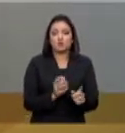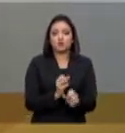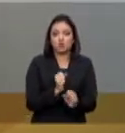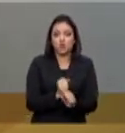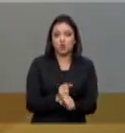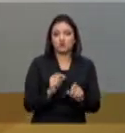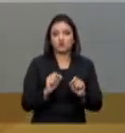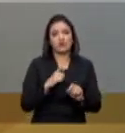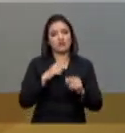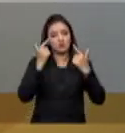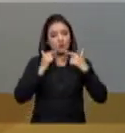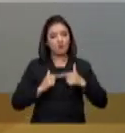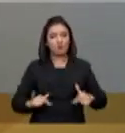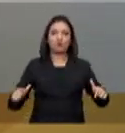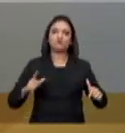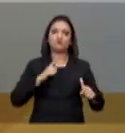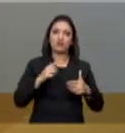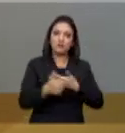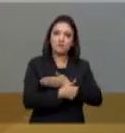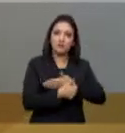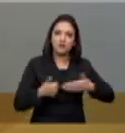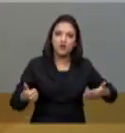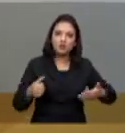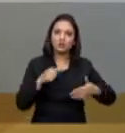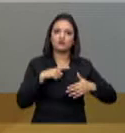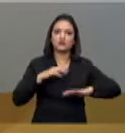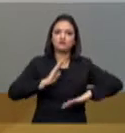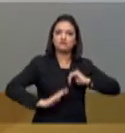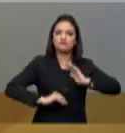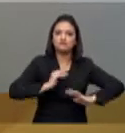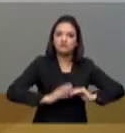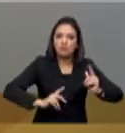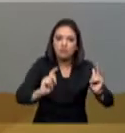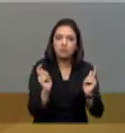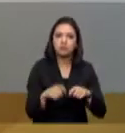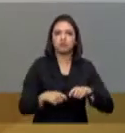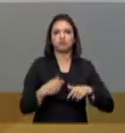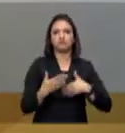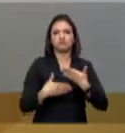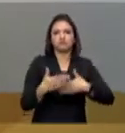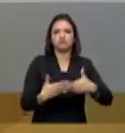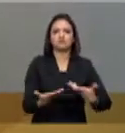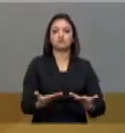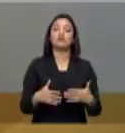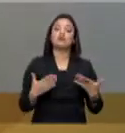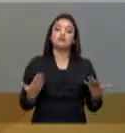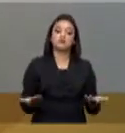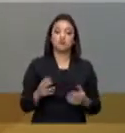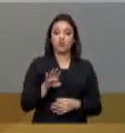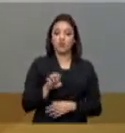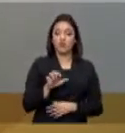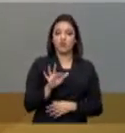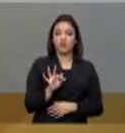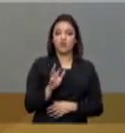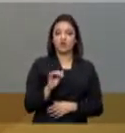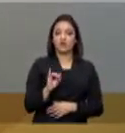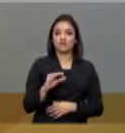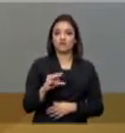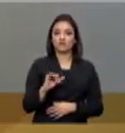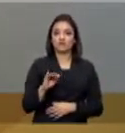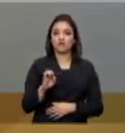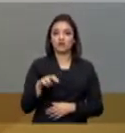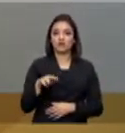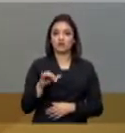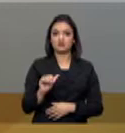impessoalidade, a moralidade e a eficiência. E neste princípio da eficiência, é evidente que haverá de haver, nesses tribunais